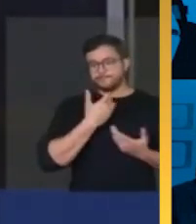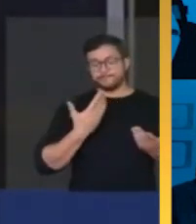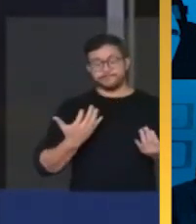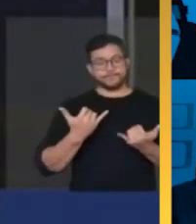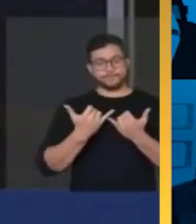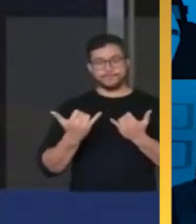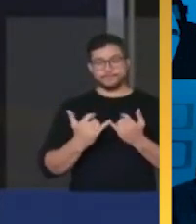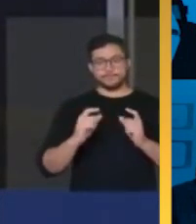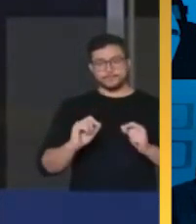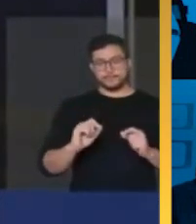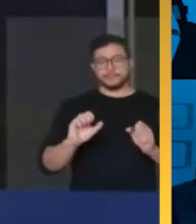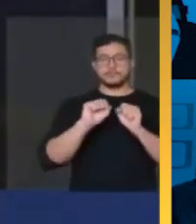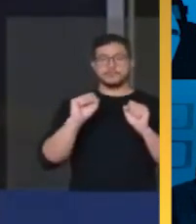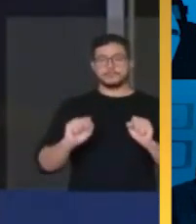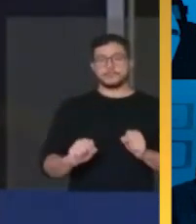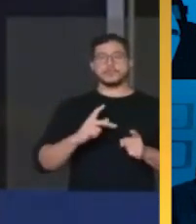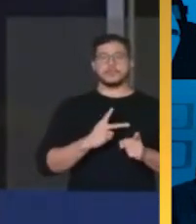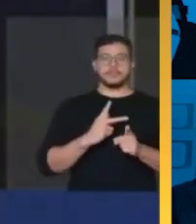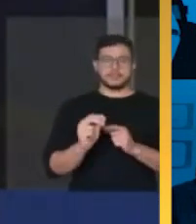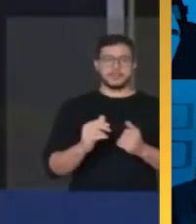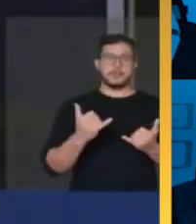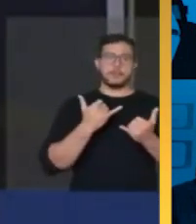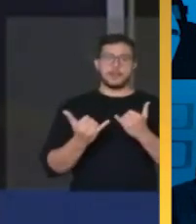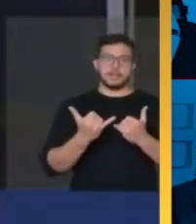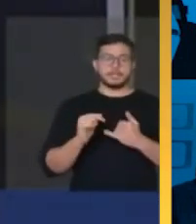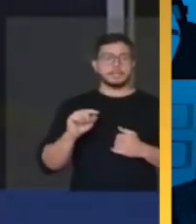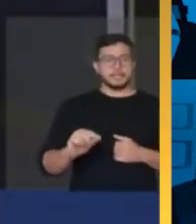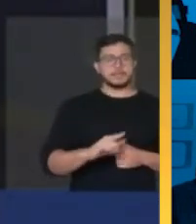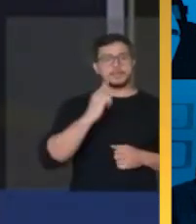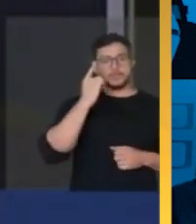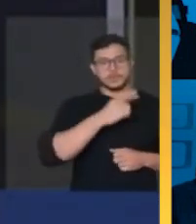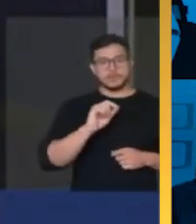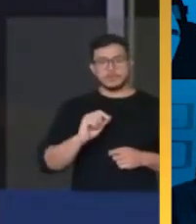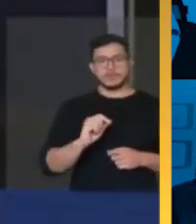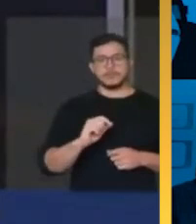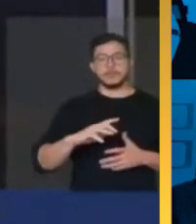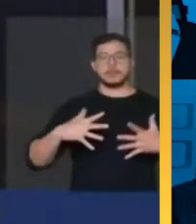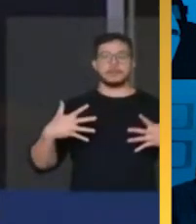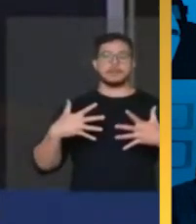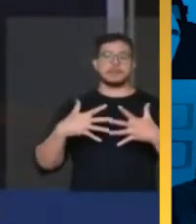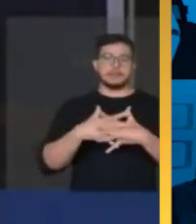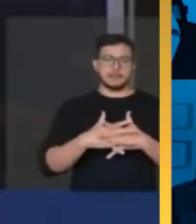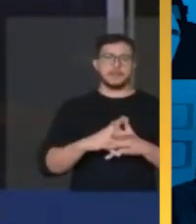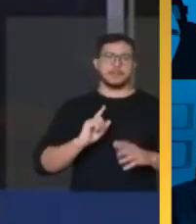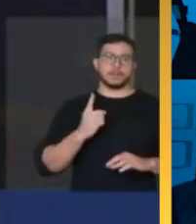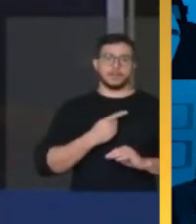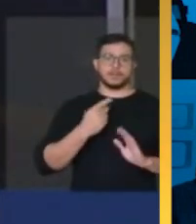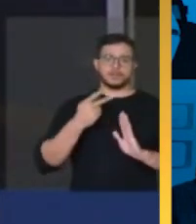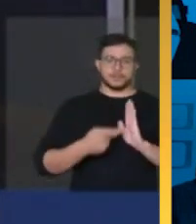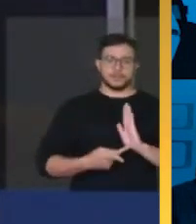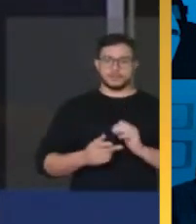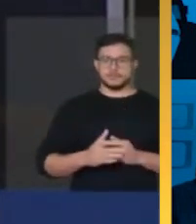infelizmente, parece que o sistema venceu. Parece que o sistema conseguiu esmagar aposentados e